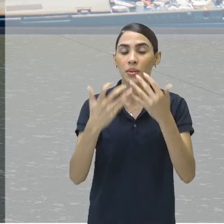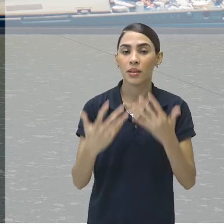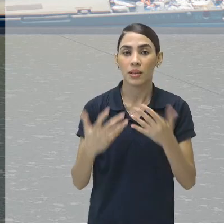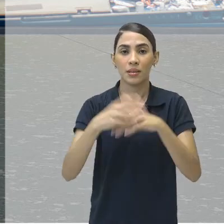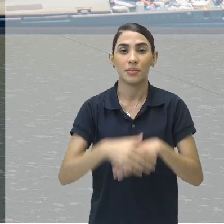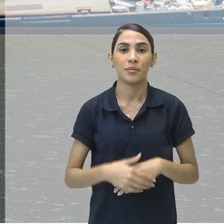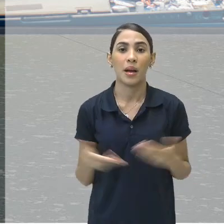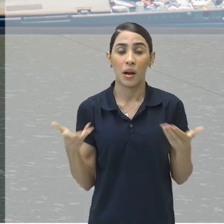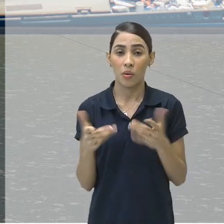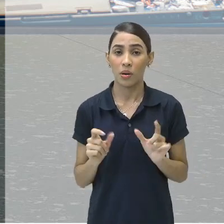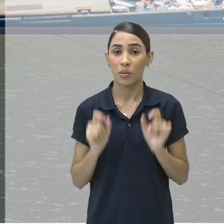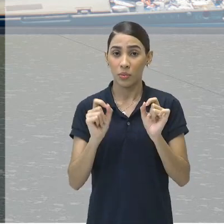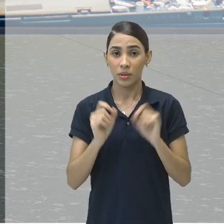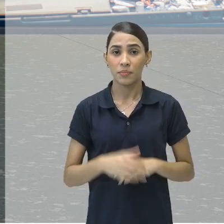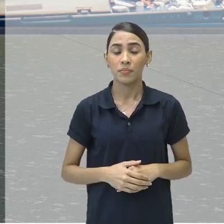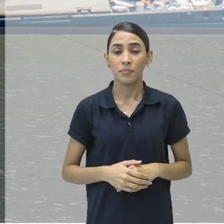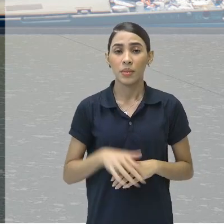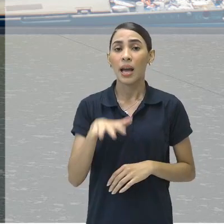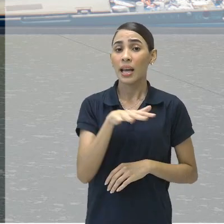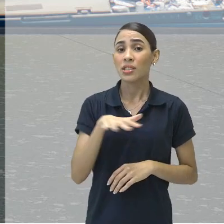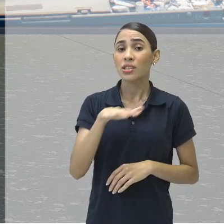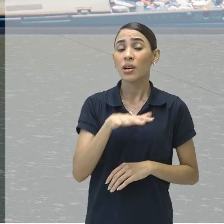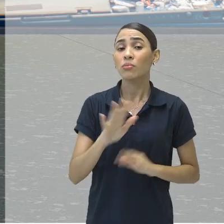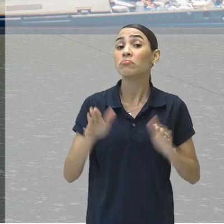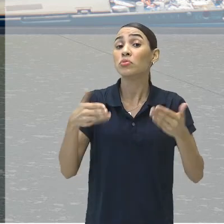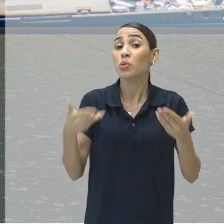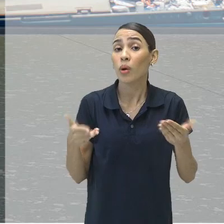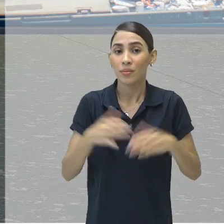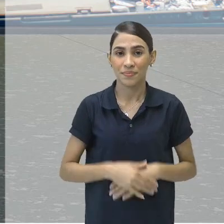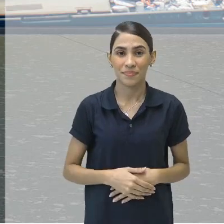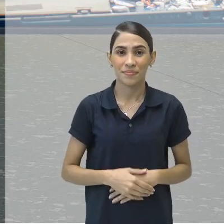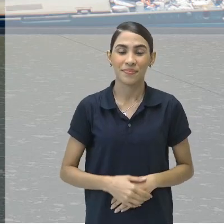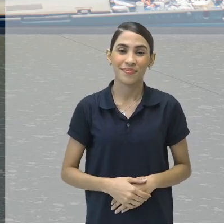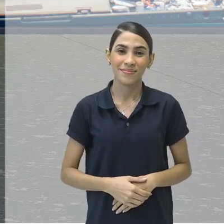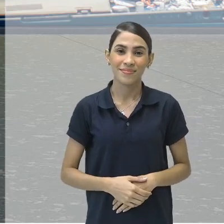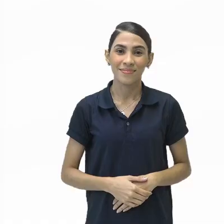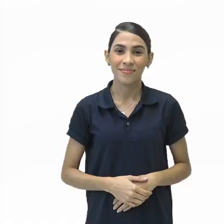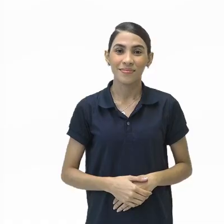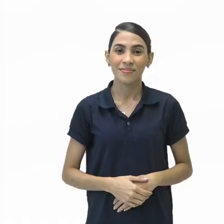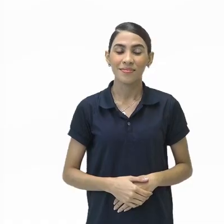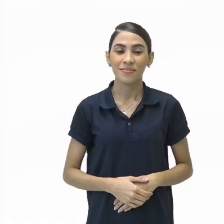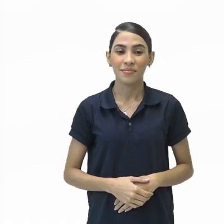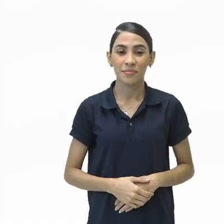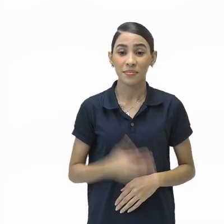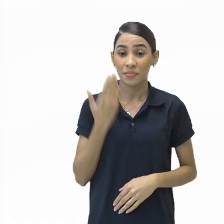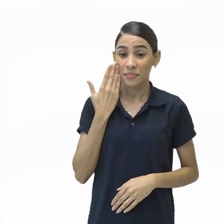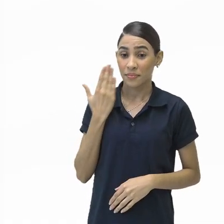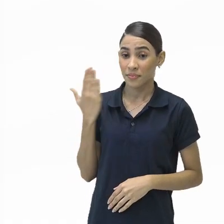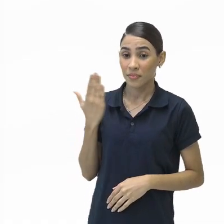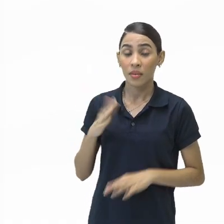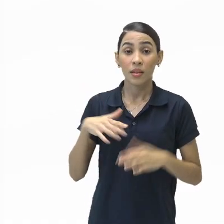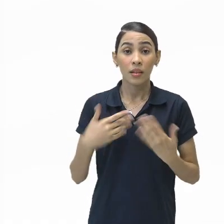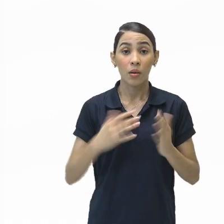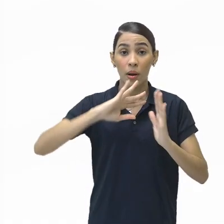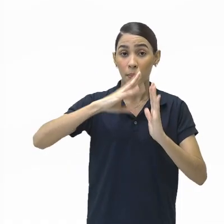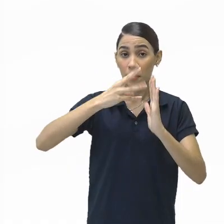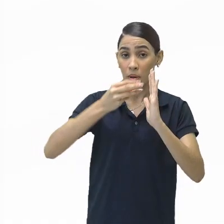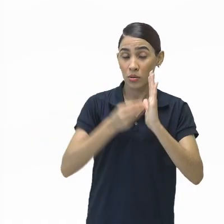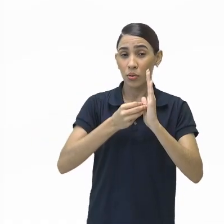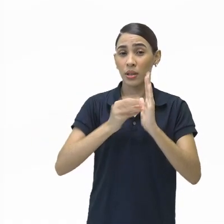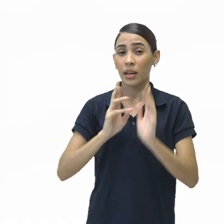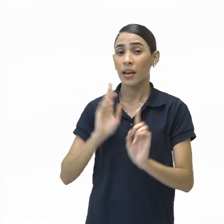para vocês um pouco de que região nós estamos falando. Acompanhe comigo. Quando eu falar de Amazônia, eu estou